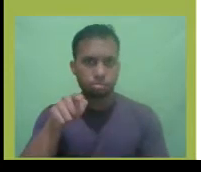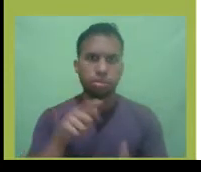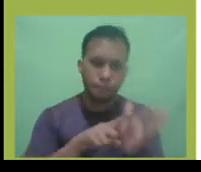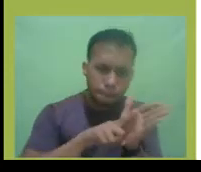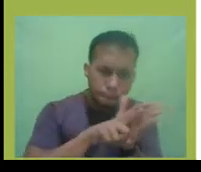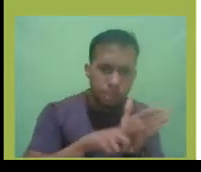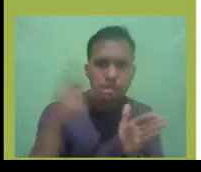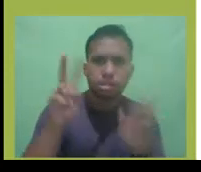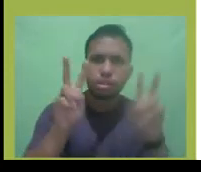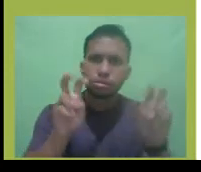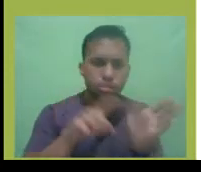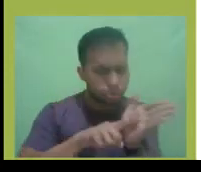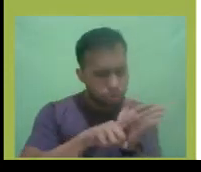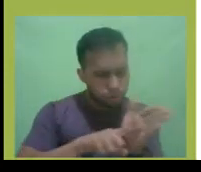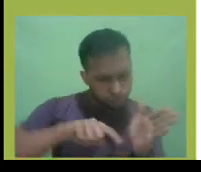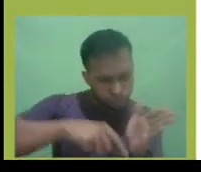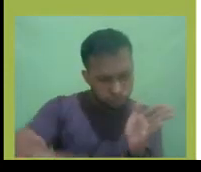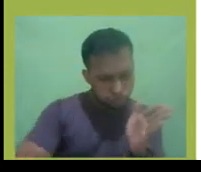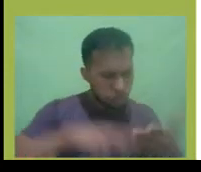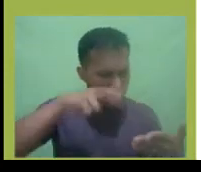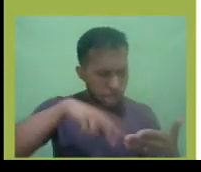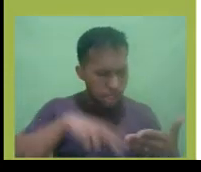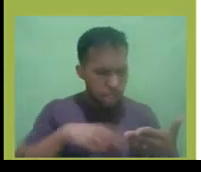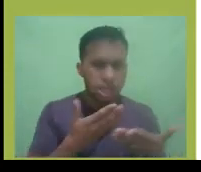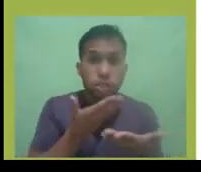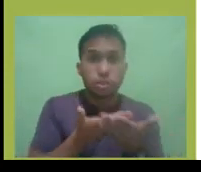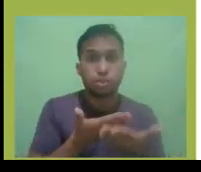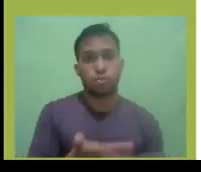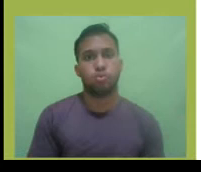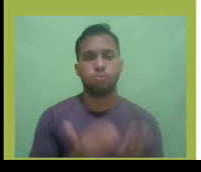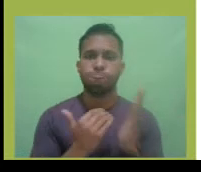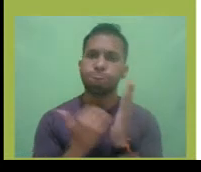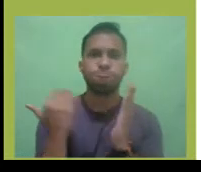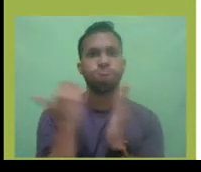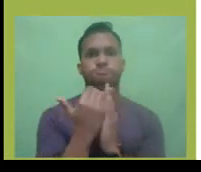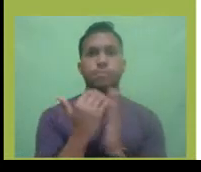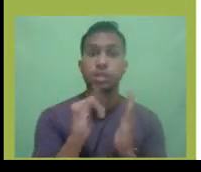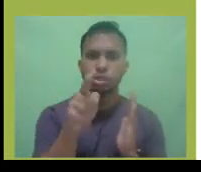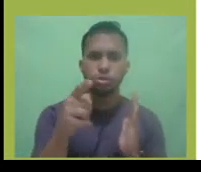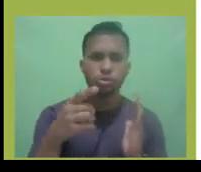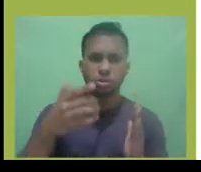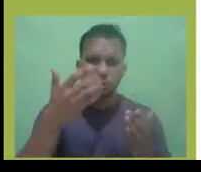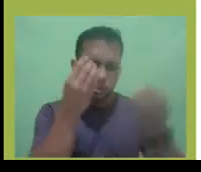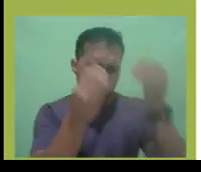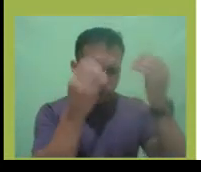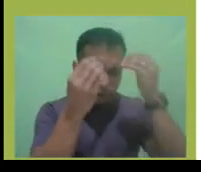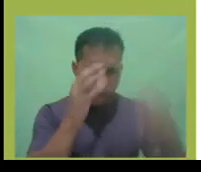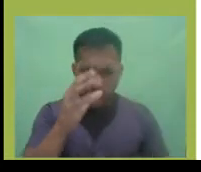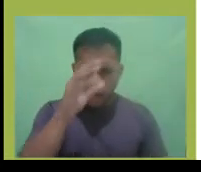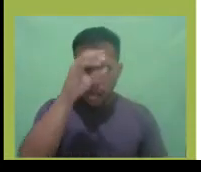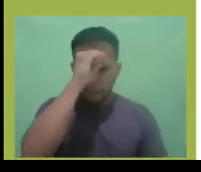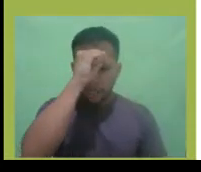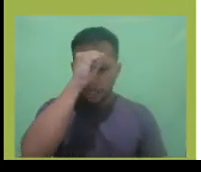prepare-se com antecedência, pesquise sobre o assunto. Quanto mais você souber sobre o assunto, mais seguro você